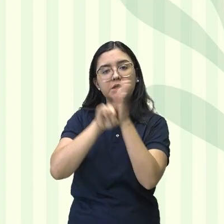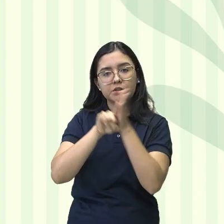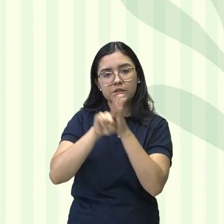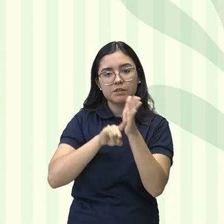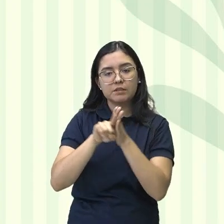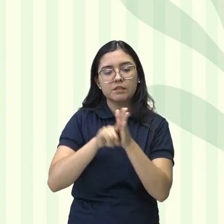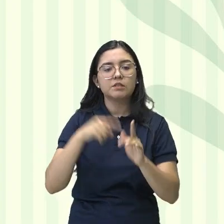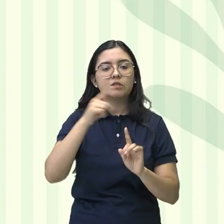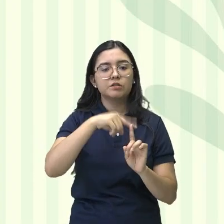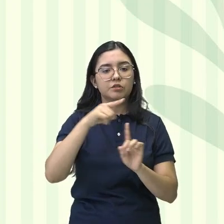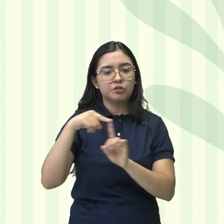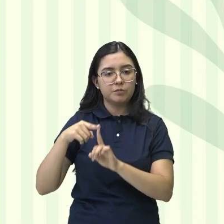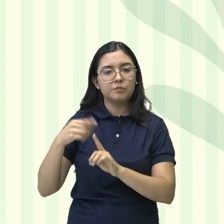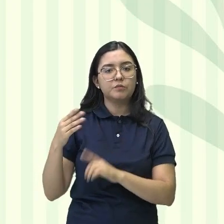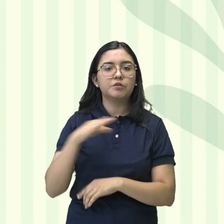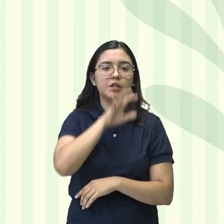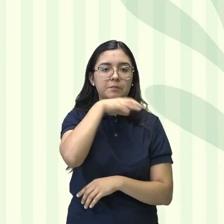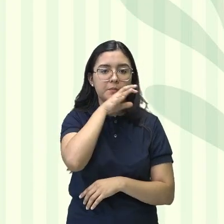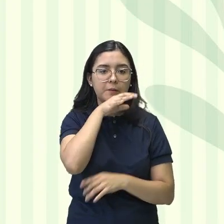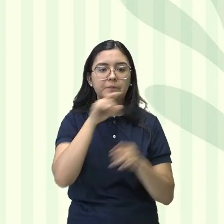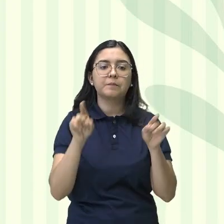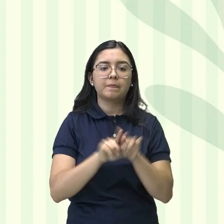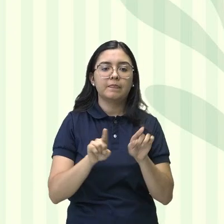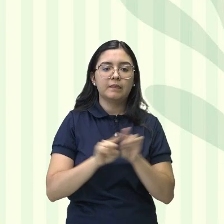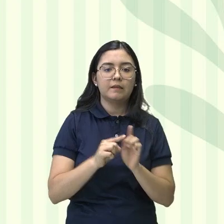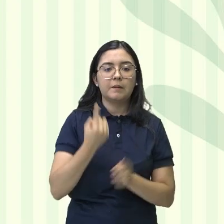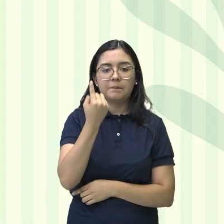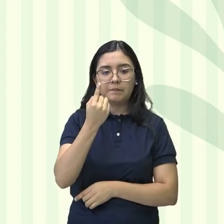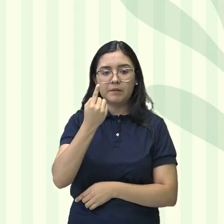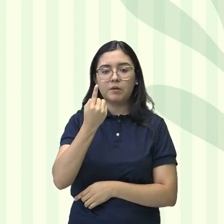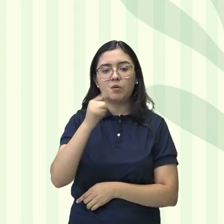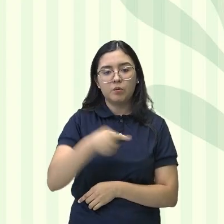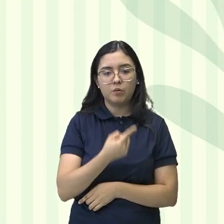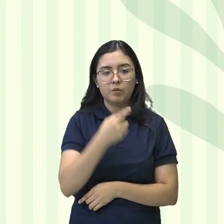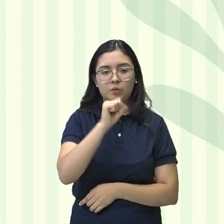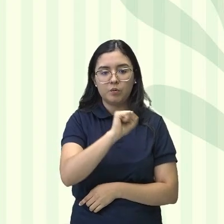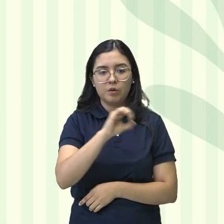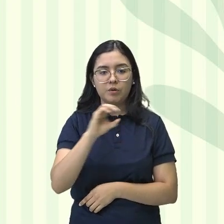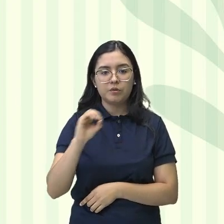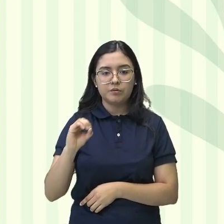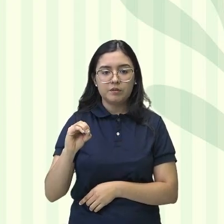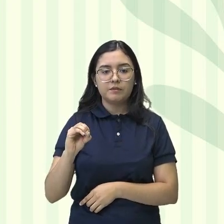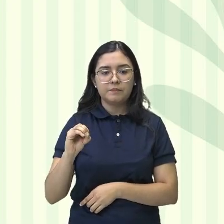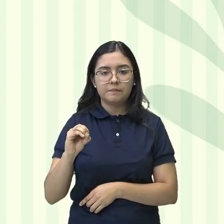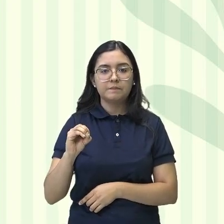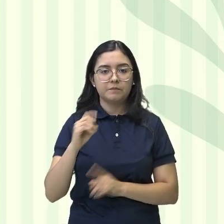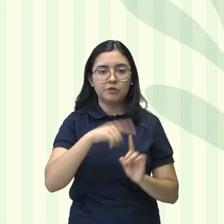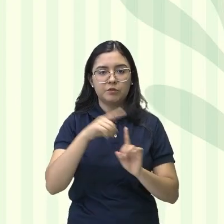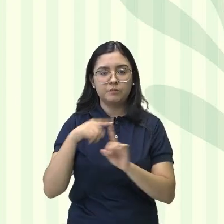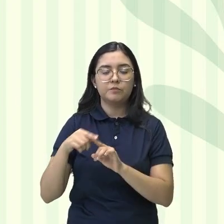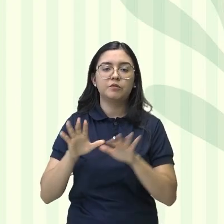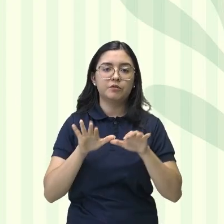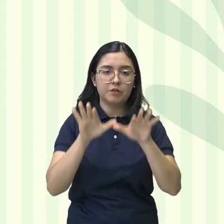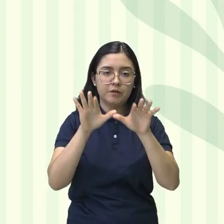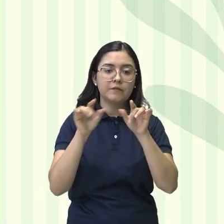sobre esses anfíbios. Também cerca de 1.800 espécies de aves, e ainda